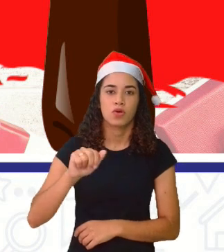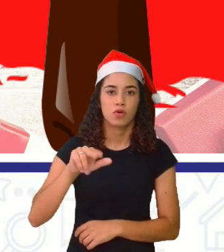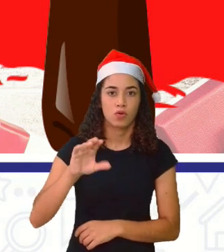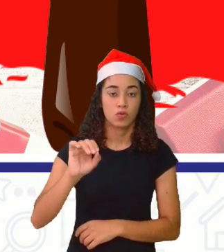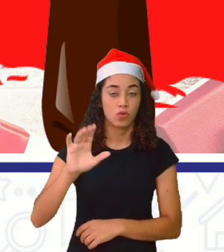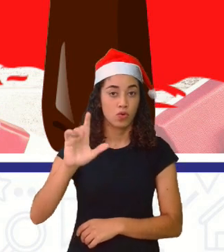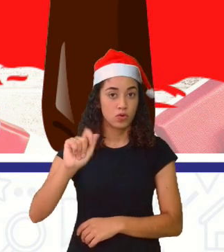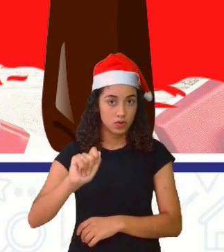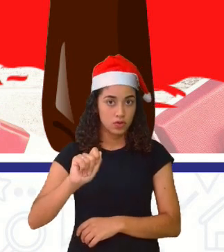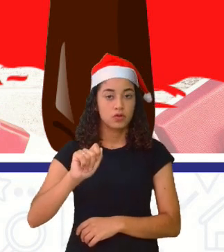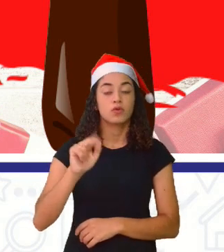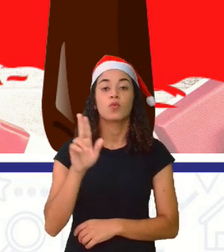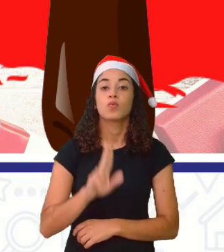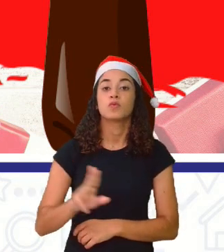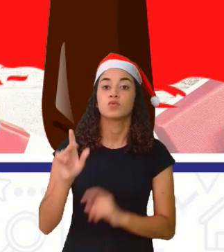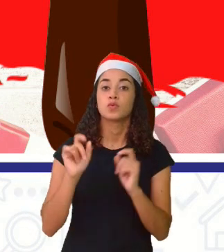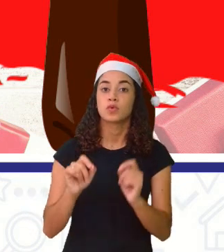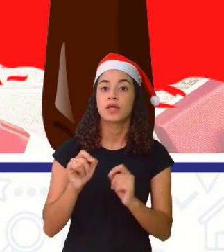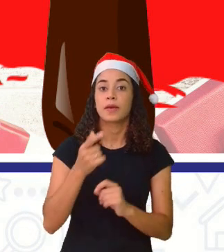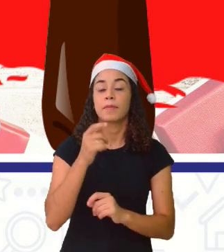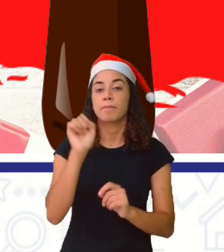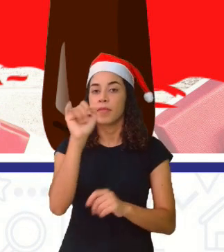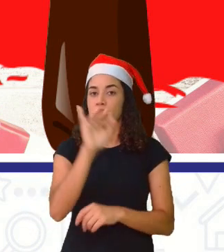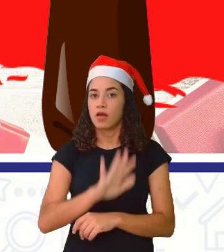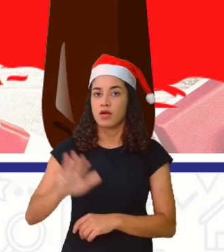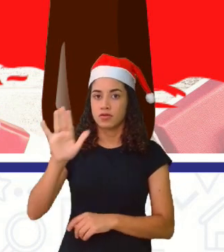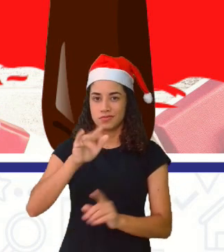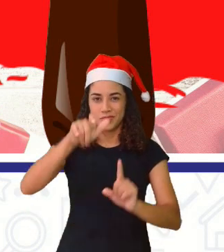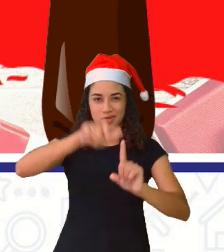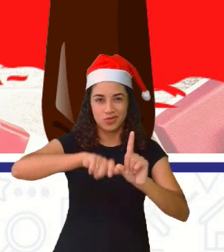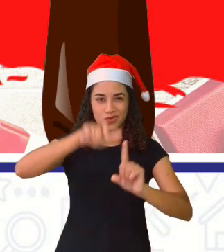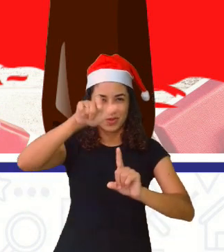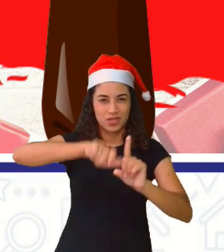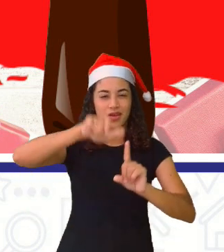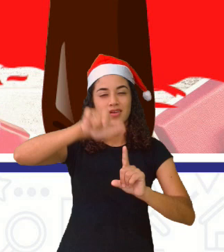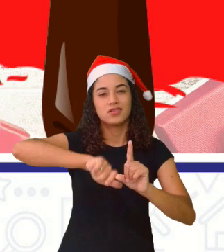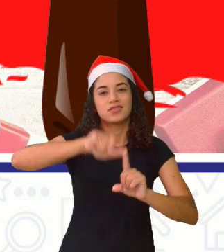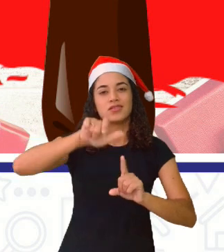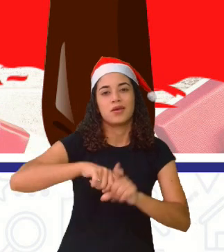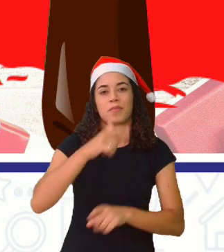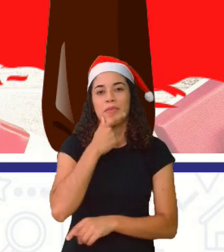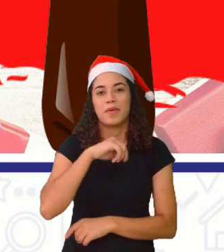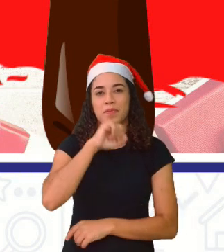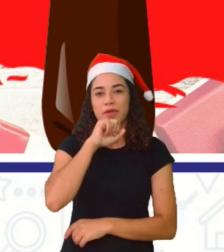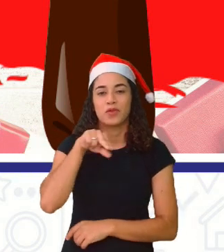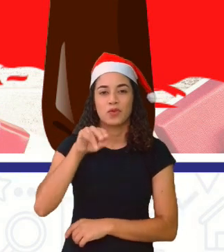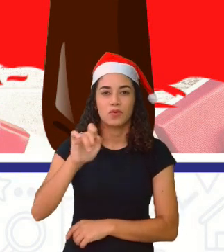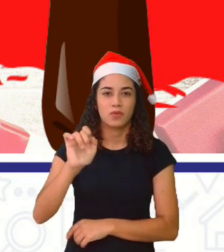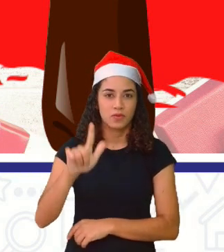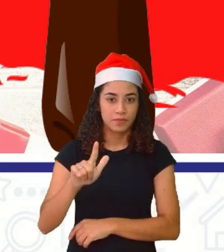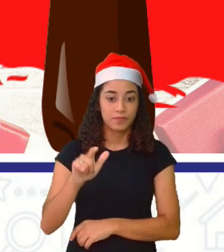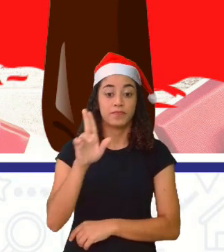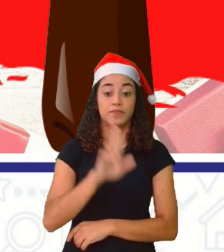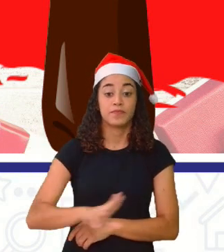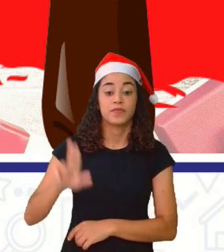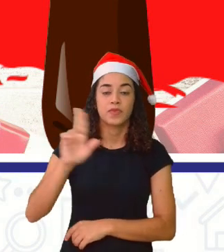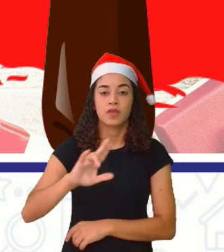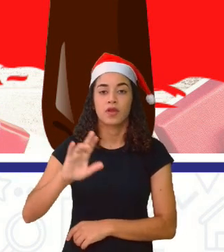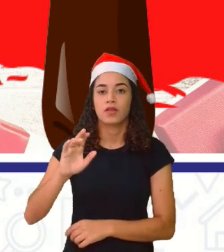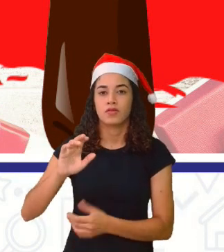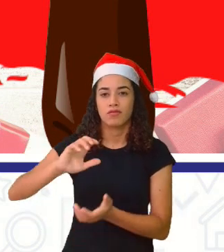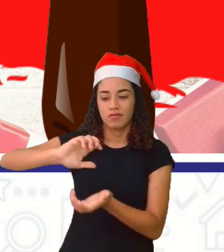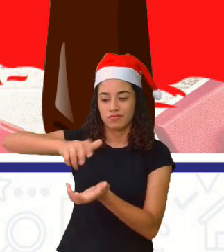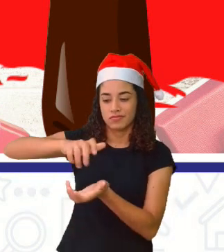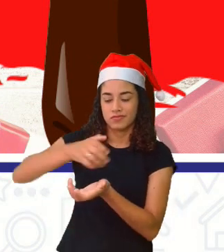Natal a imagem do Papai Noel, certo? Ali consumindo refrigerantes da Coca-Cola.